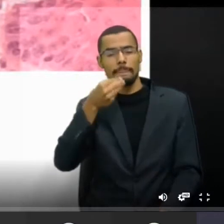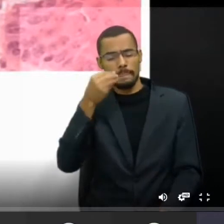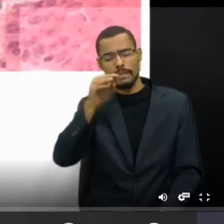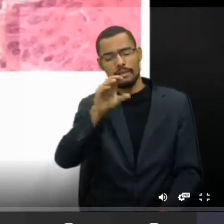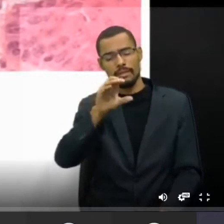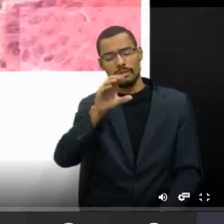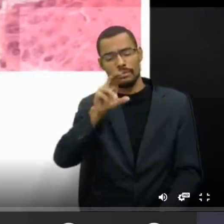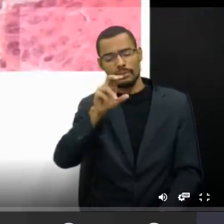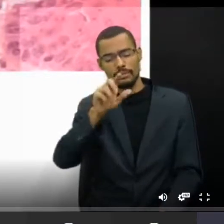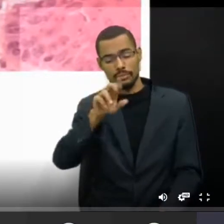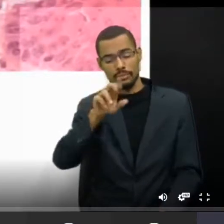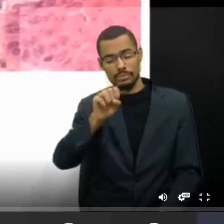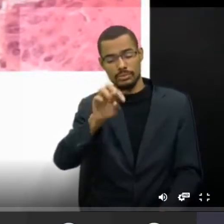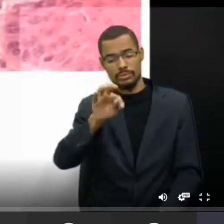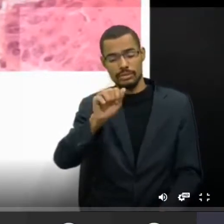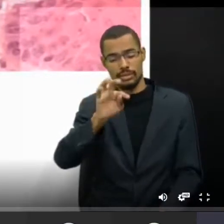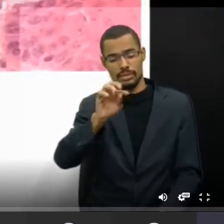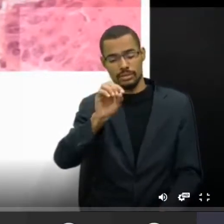vão observar